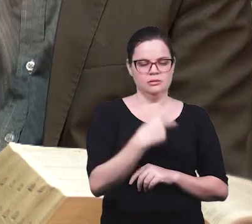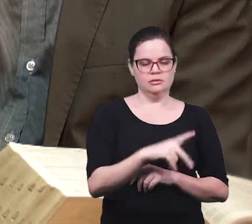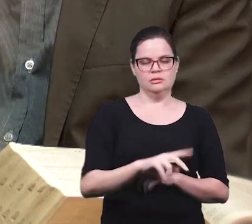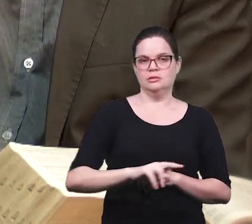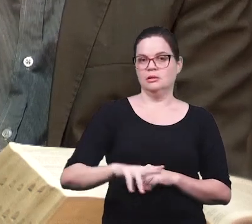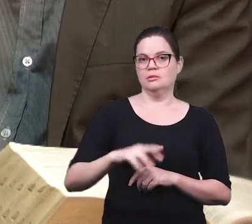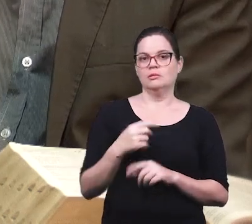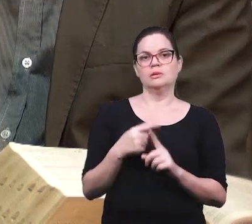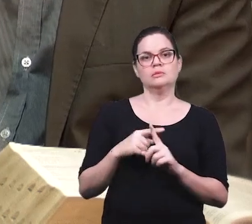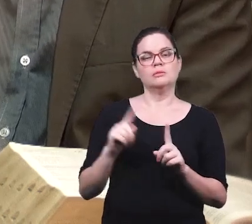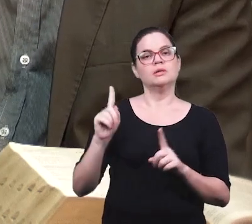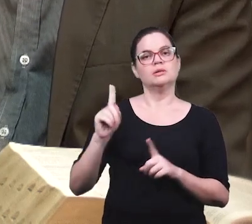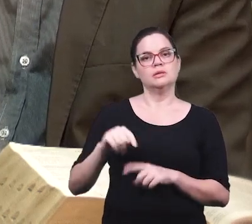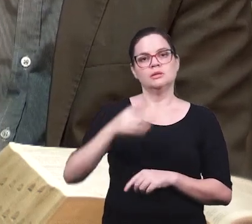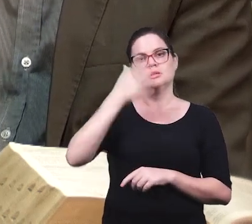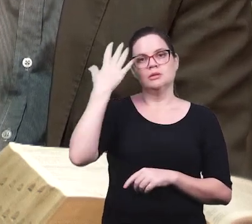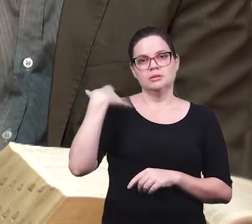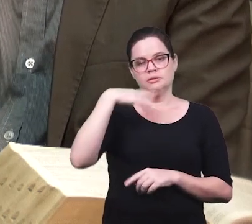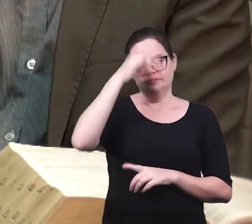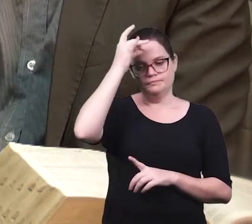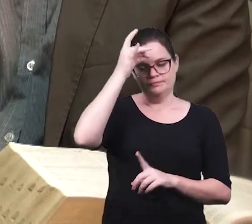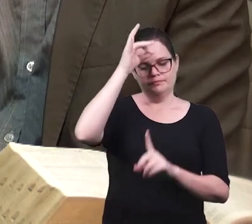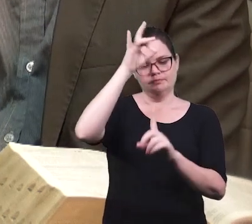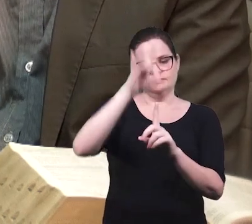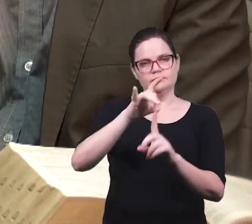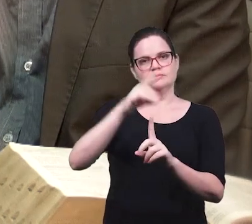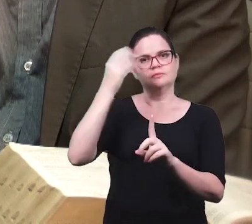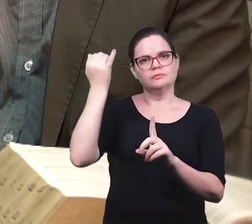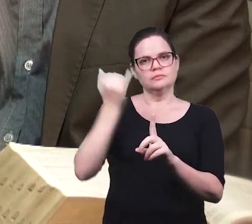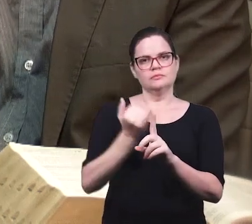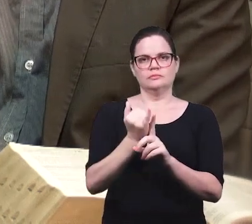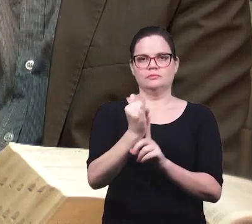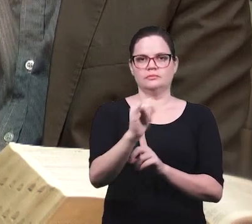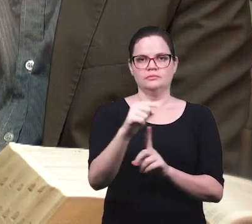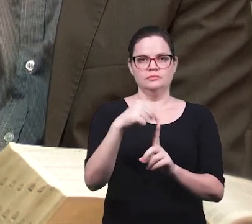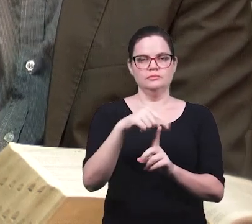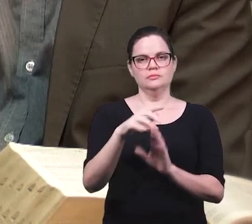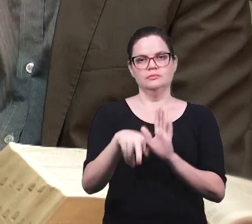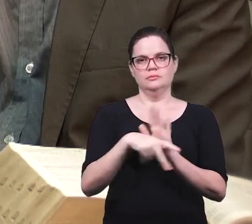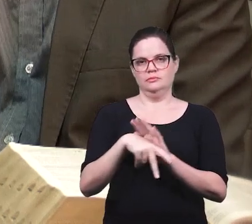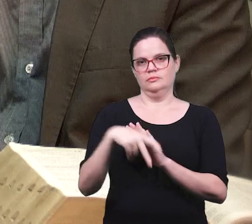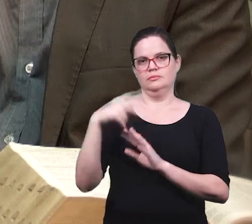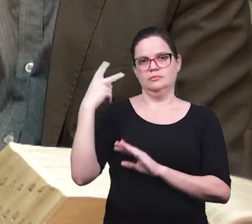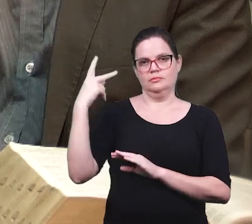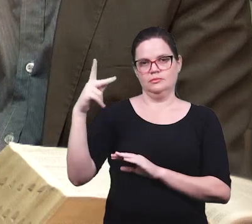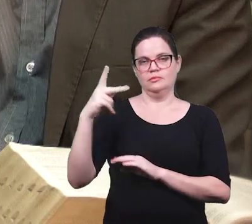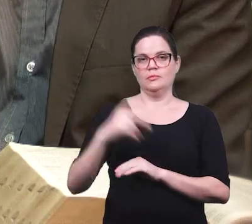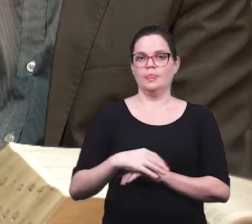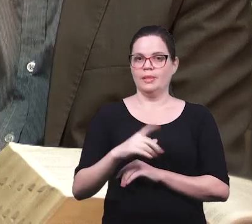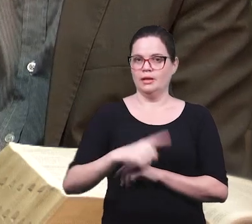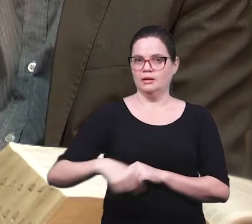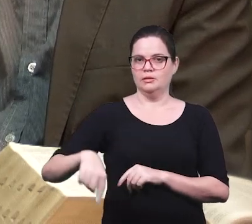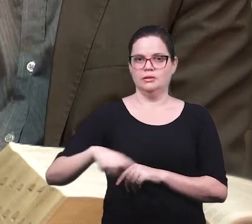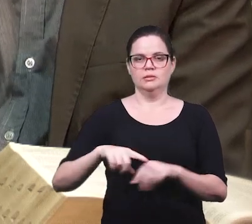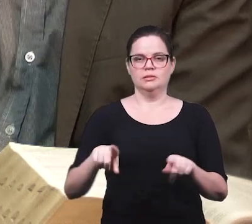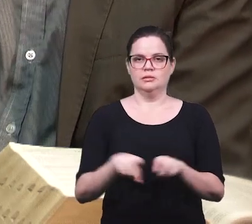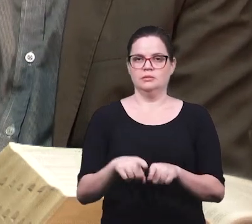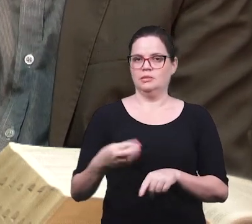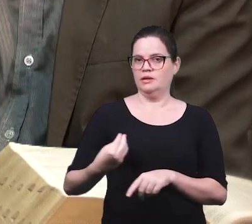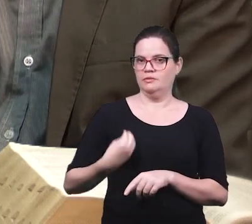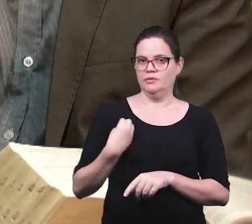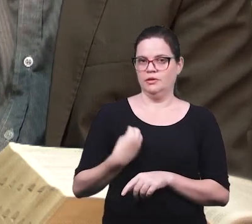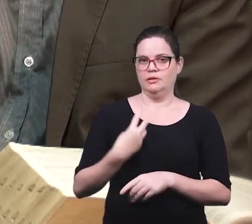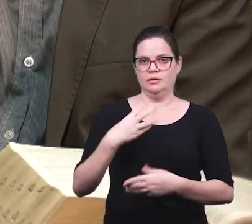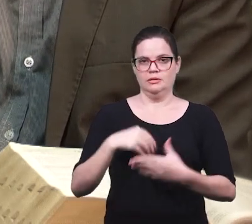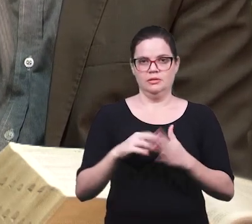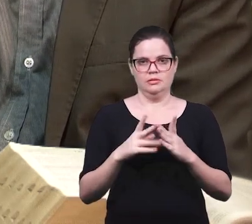Espírito Santo que estava usando a vida dele. Vinha do Senhor. Né? Vinha do Senhor. Então, nós estamos em uma obra onde o